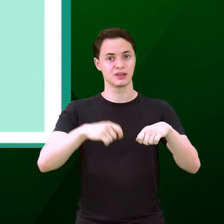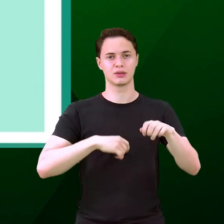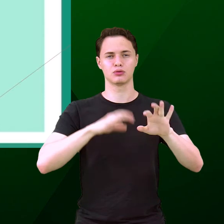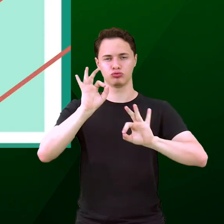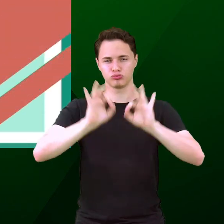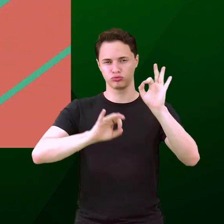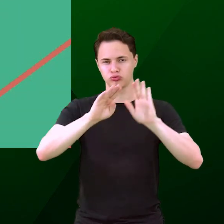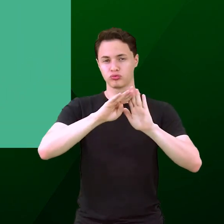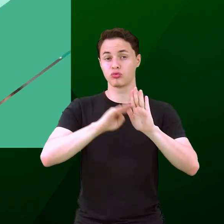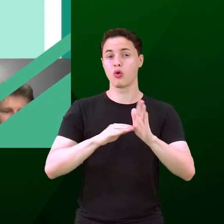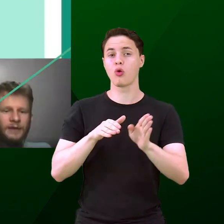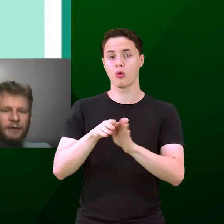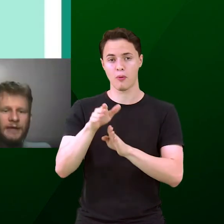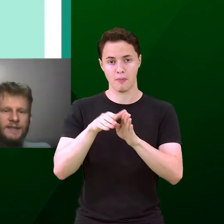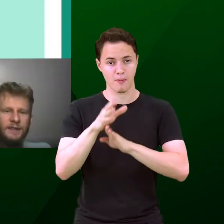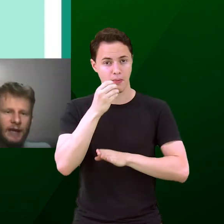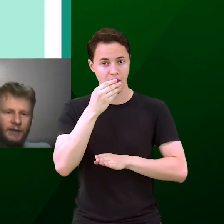simples, né, pessoal?